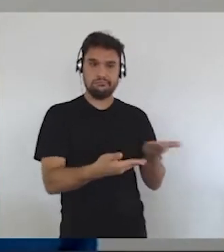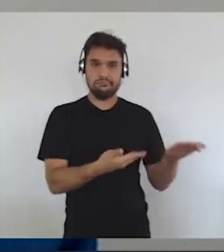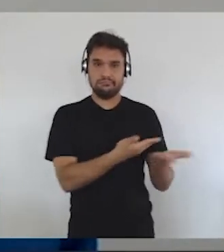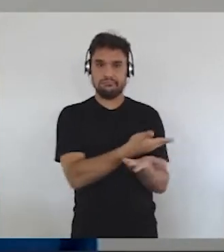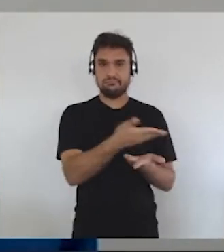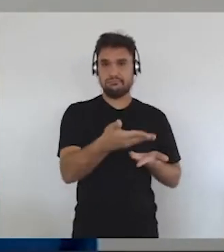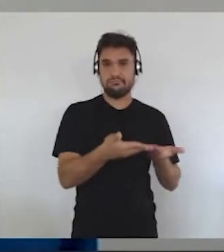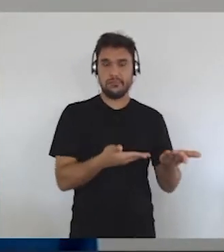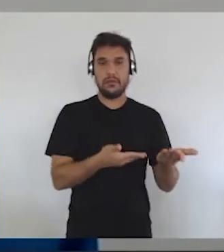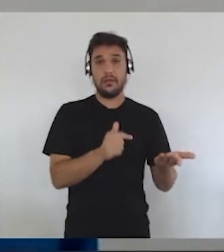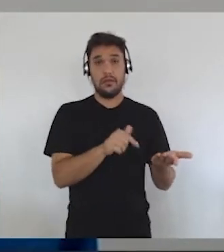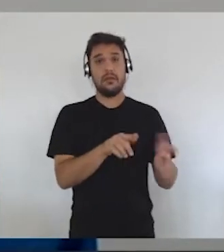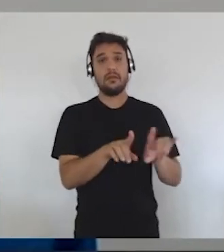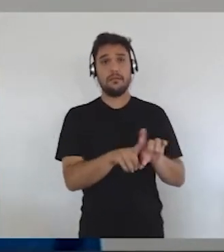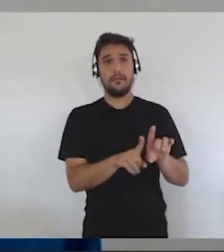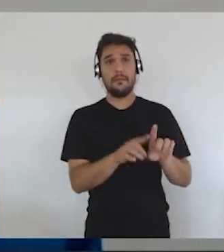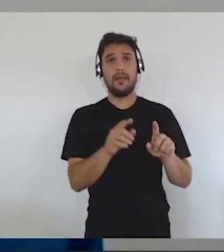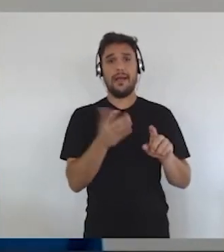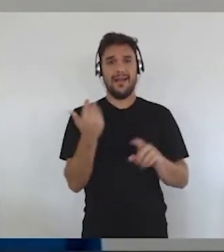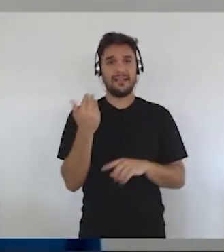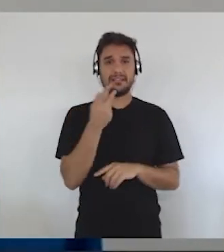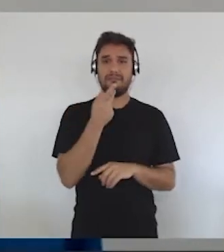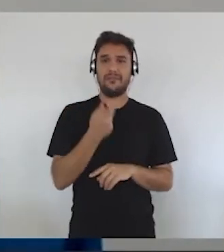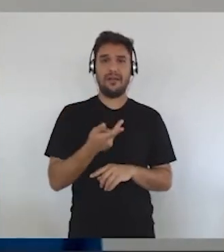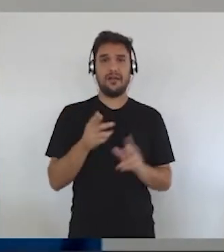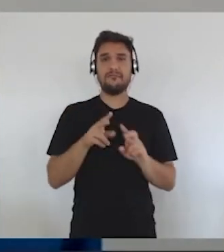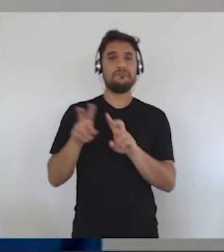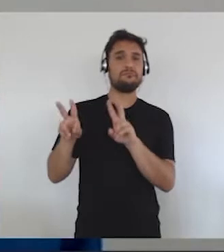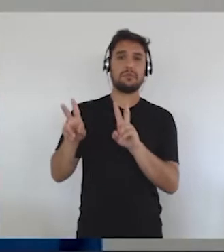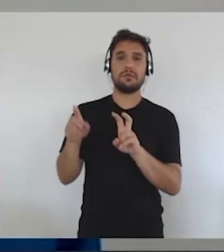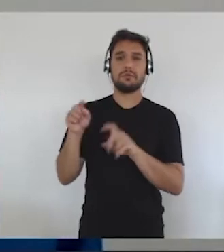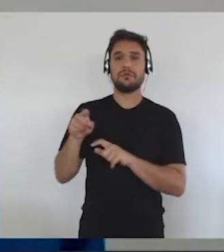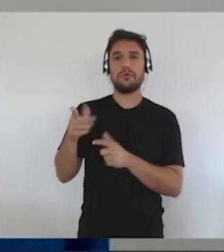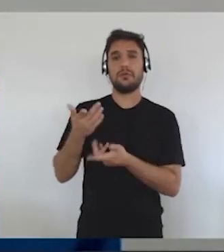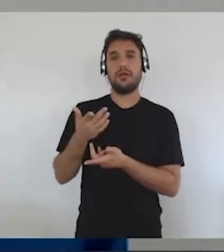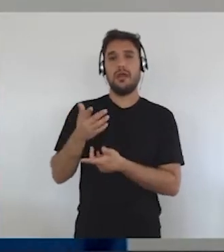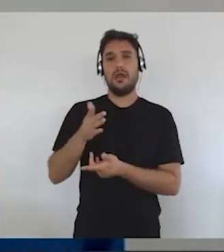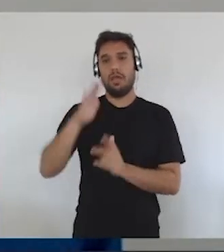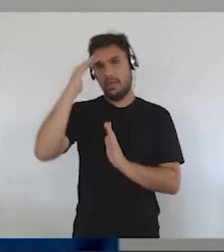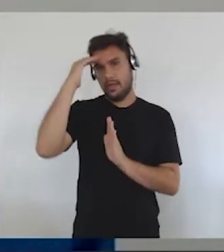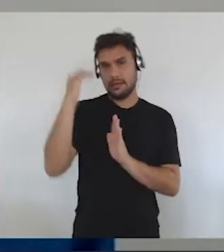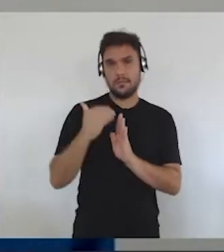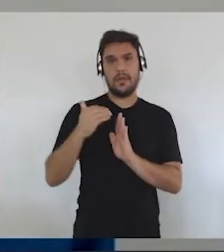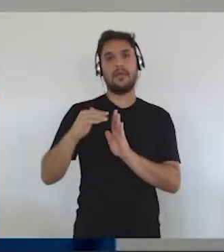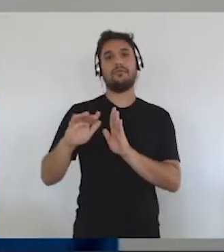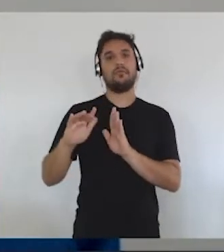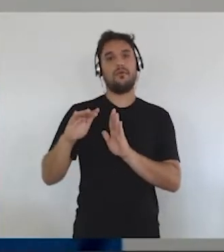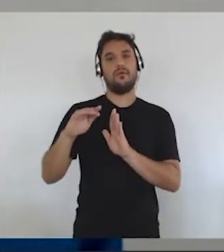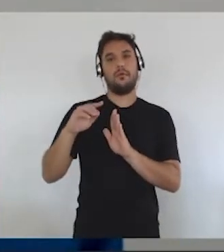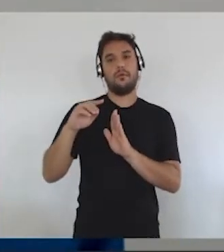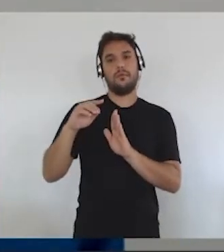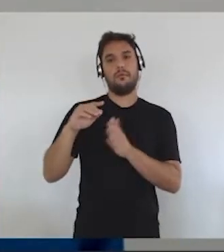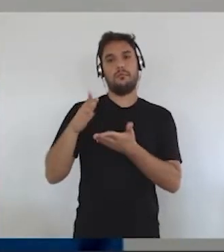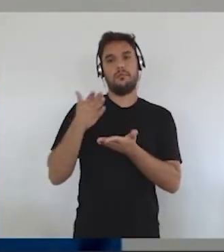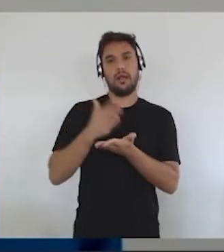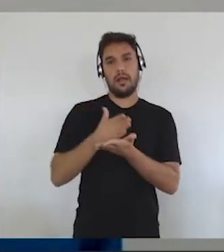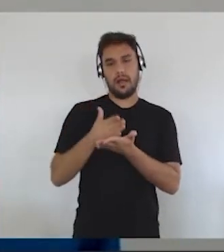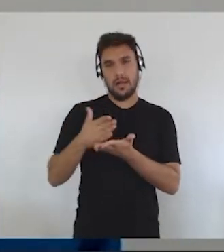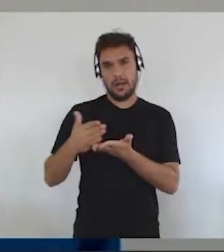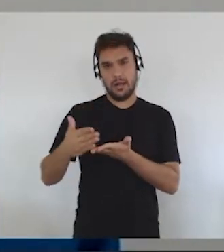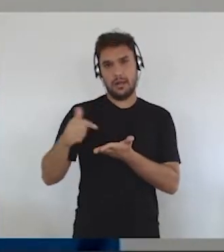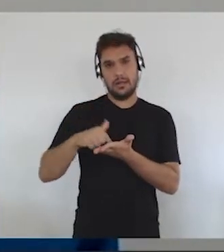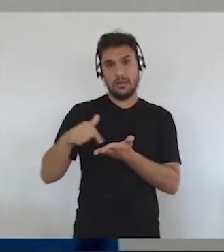que diziam respeito à execução de prestações que possam